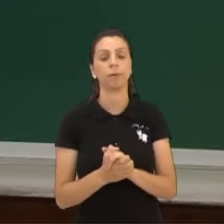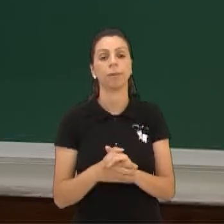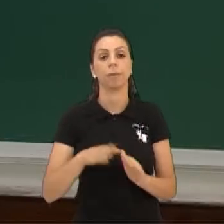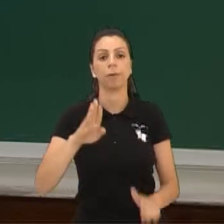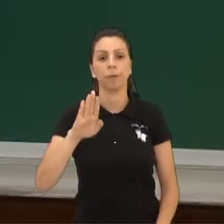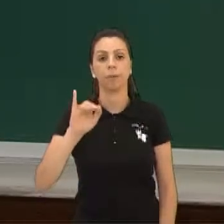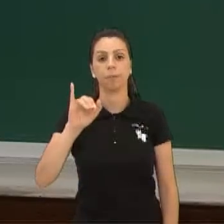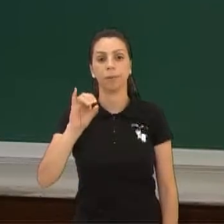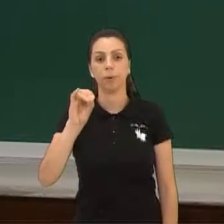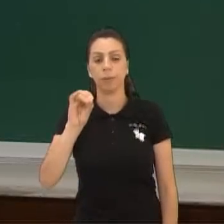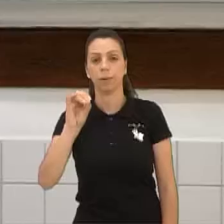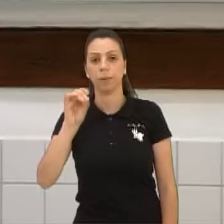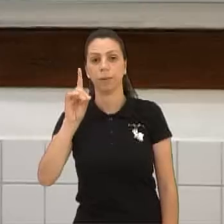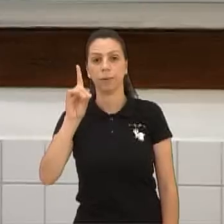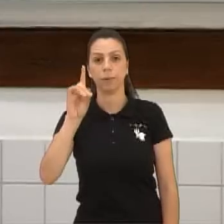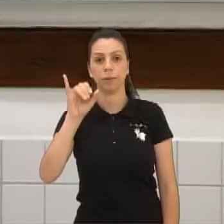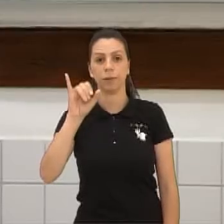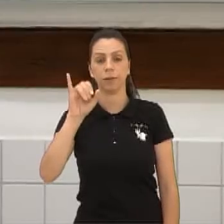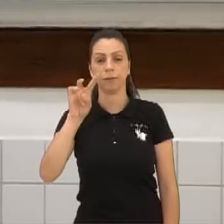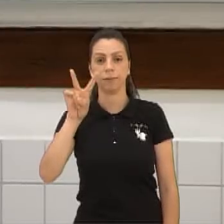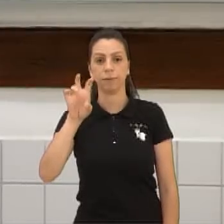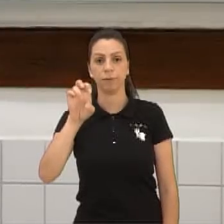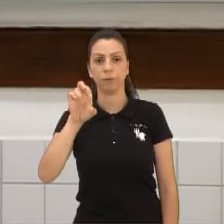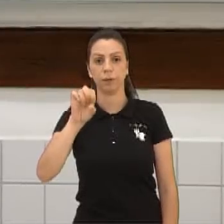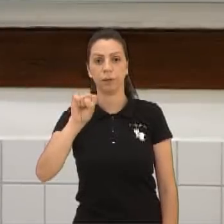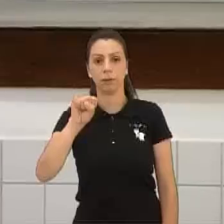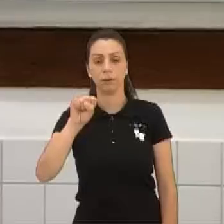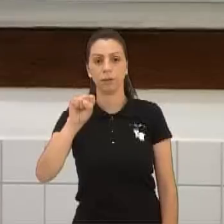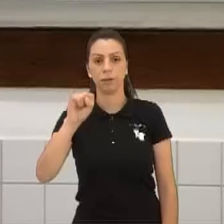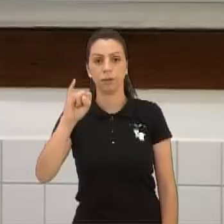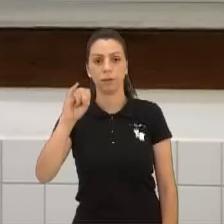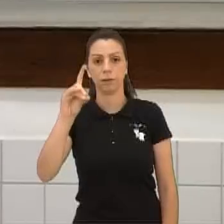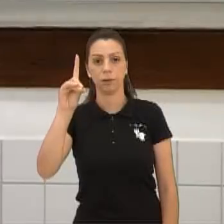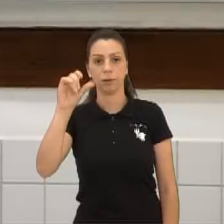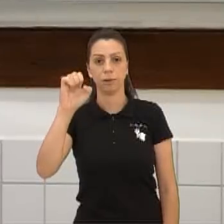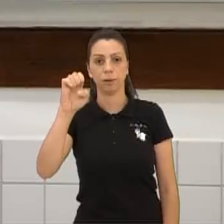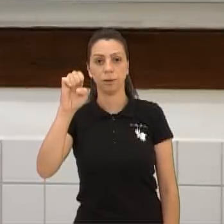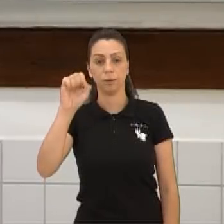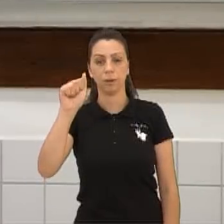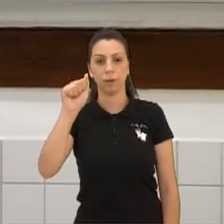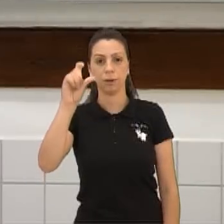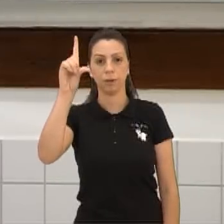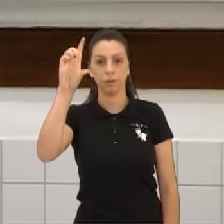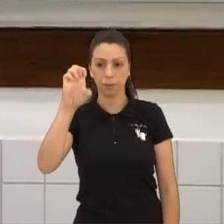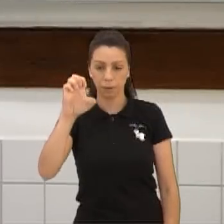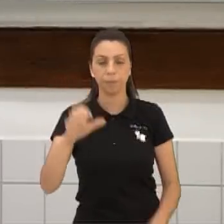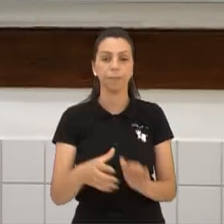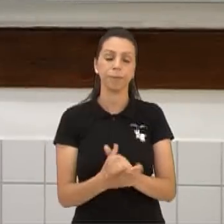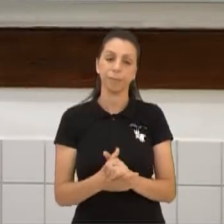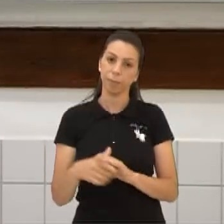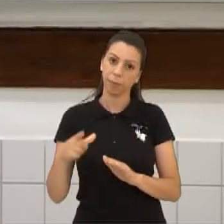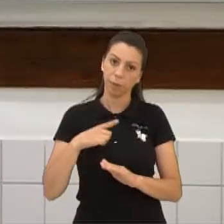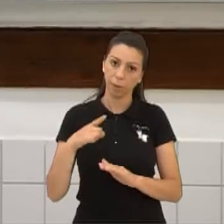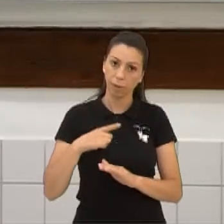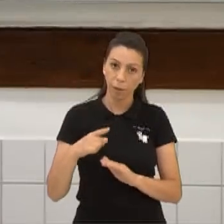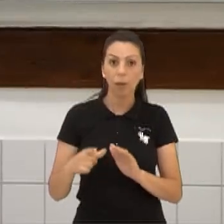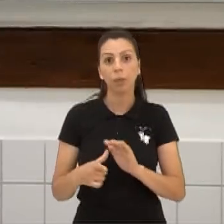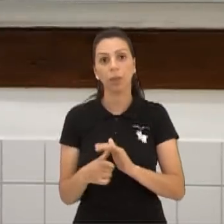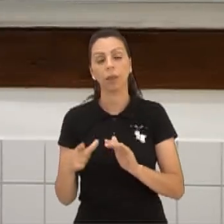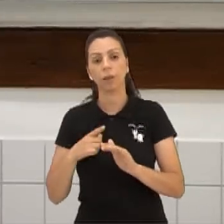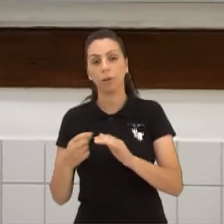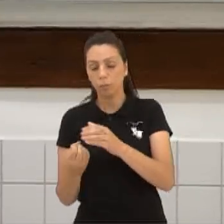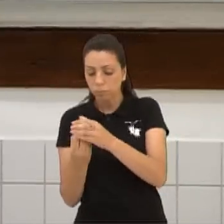biodiversidade, tá certo? A biodiversidade. Cada ecossistema tem a sua biodiversidade específica. E é